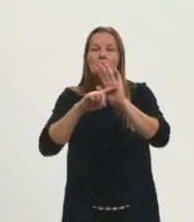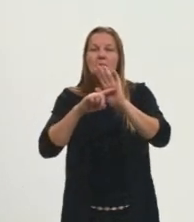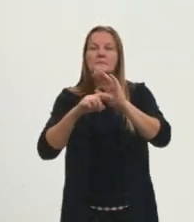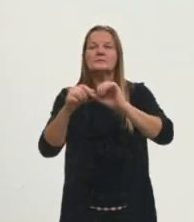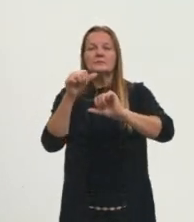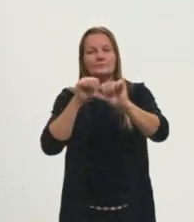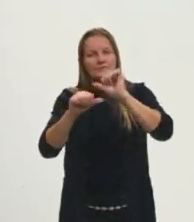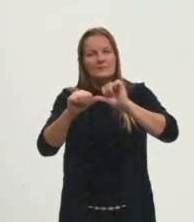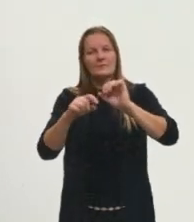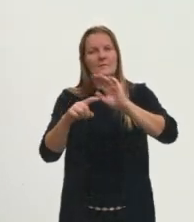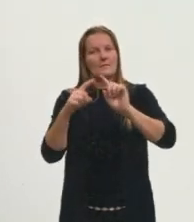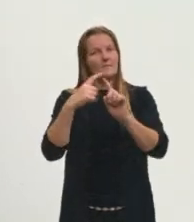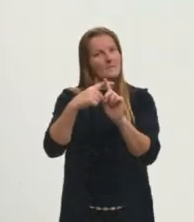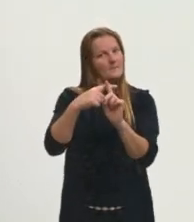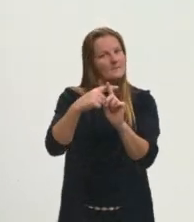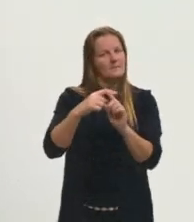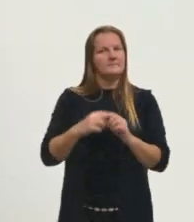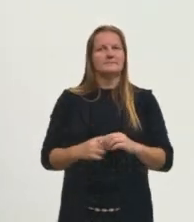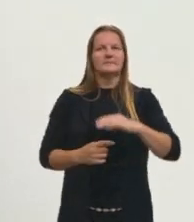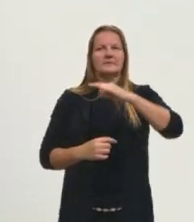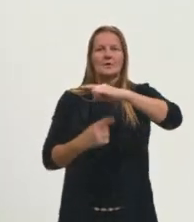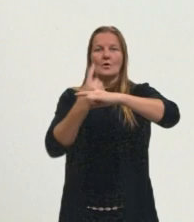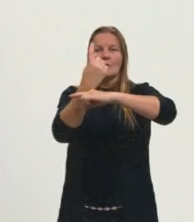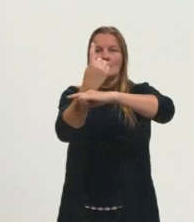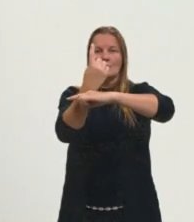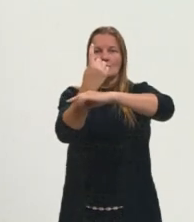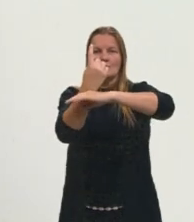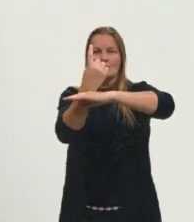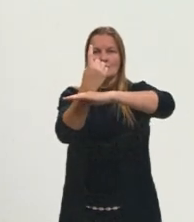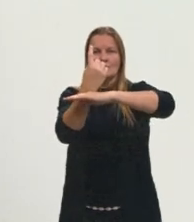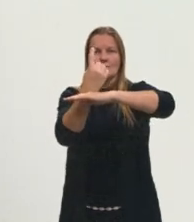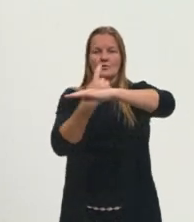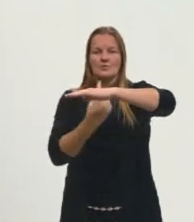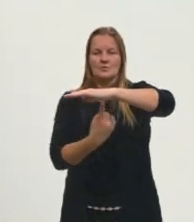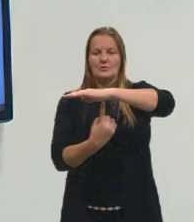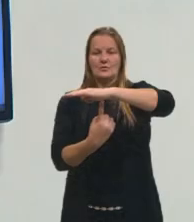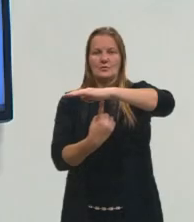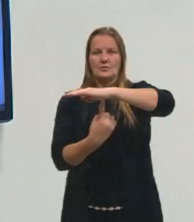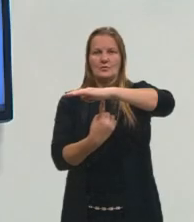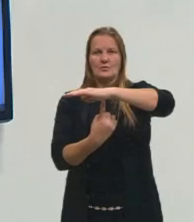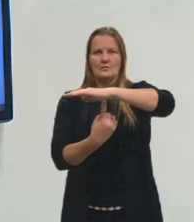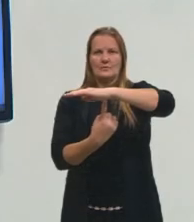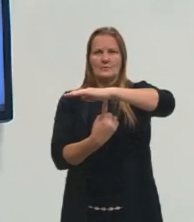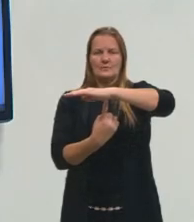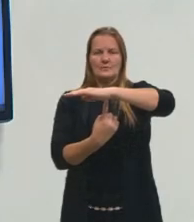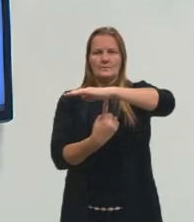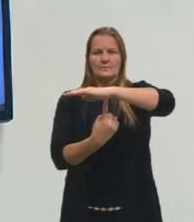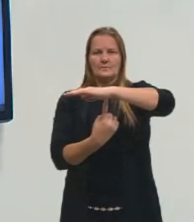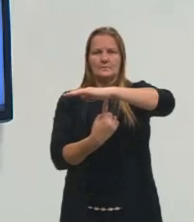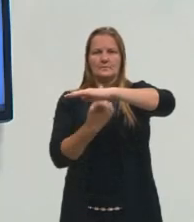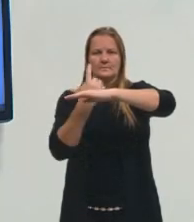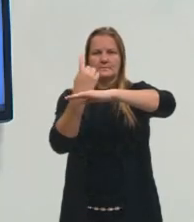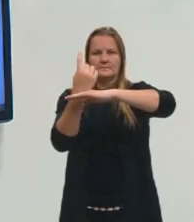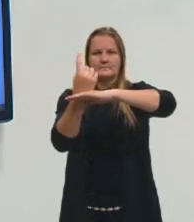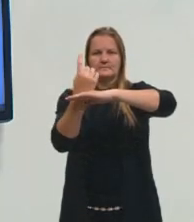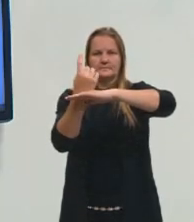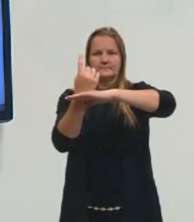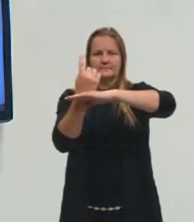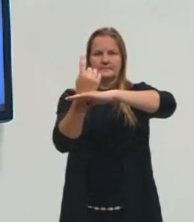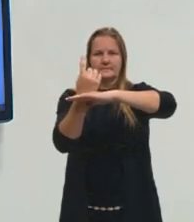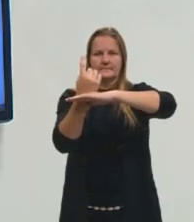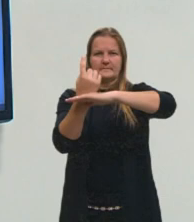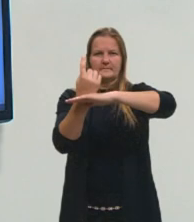divide um por 10 elevado a 5 a gente fez aqui né como tem um aqui na frente a gente pode usar esse mesmo